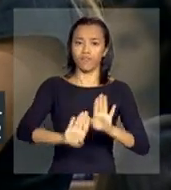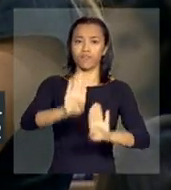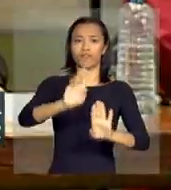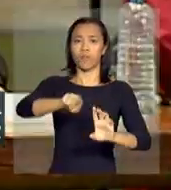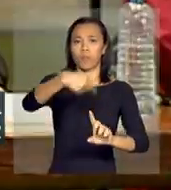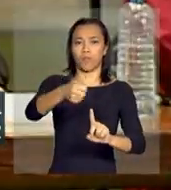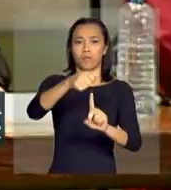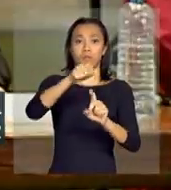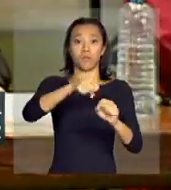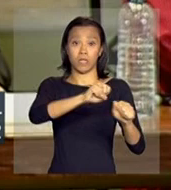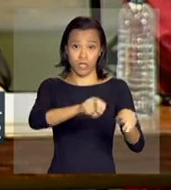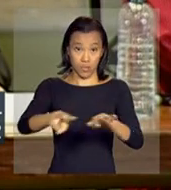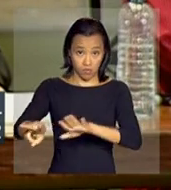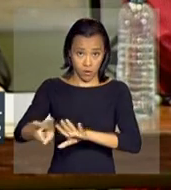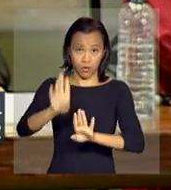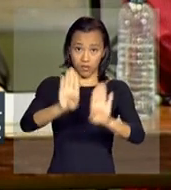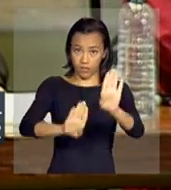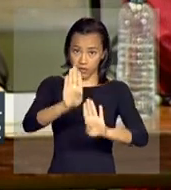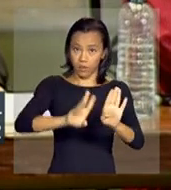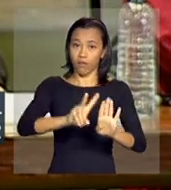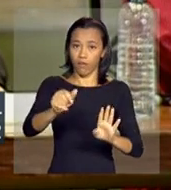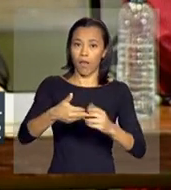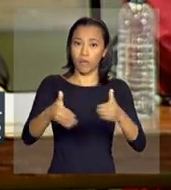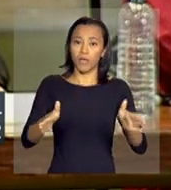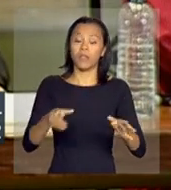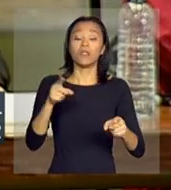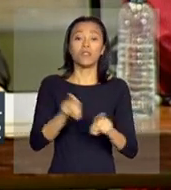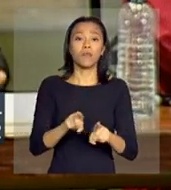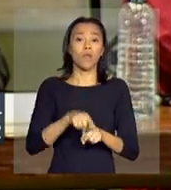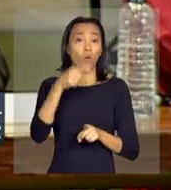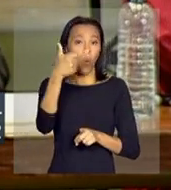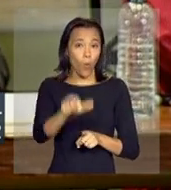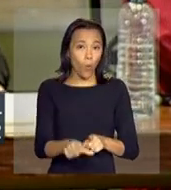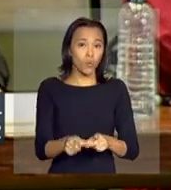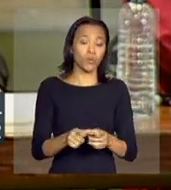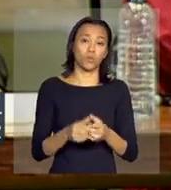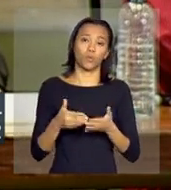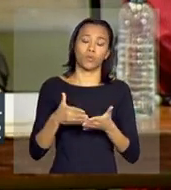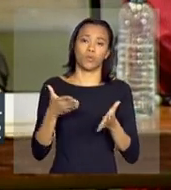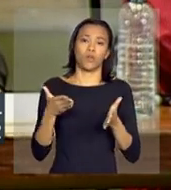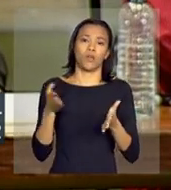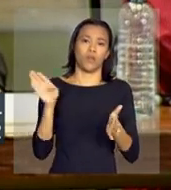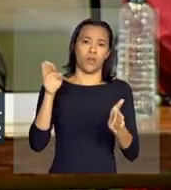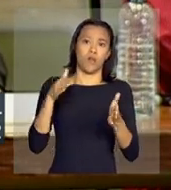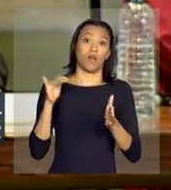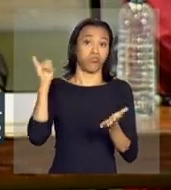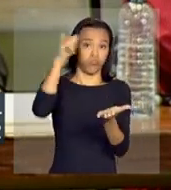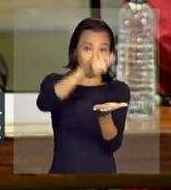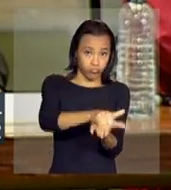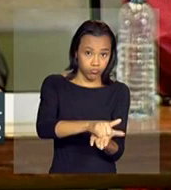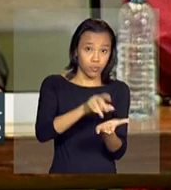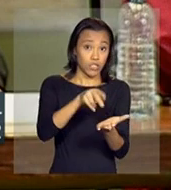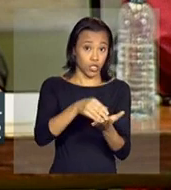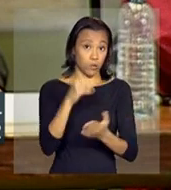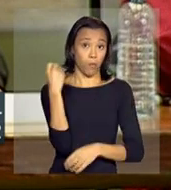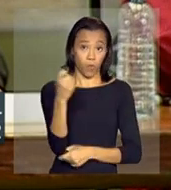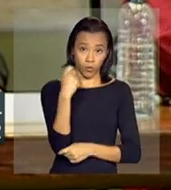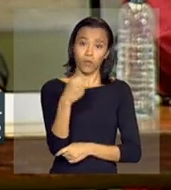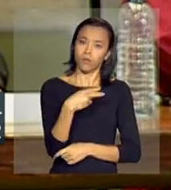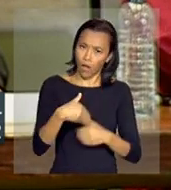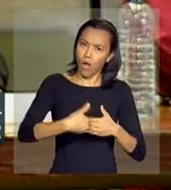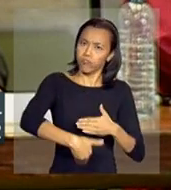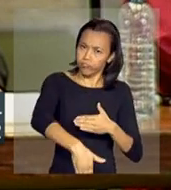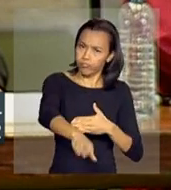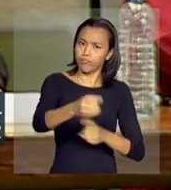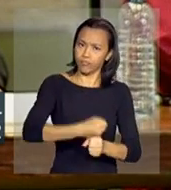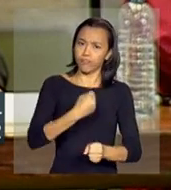dos aeroportos, no caso do aeroporto do terminal de Porto Alegre, as obras estão andando e será construído